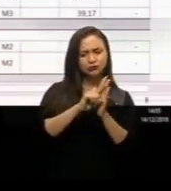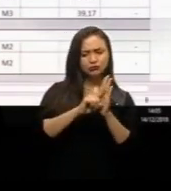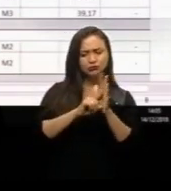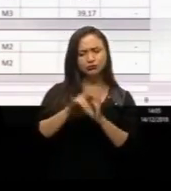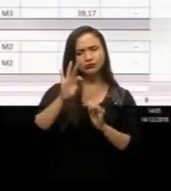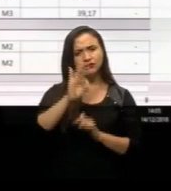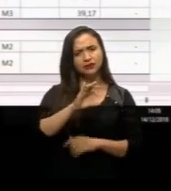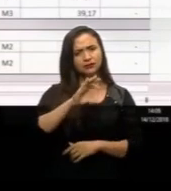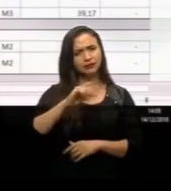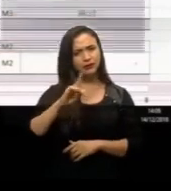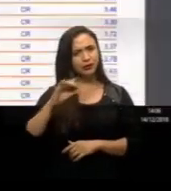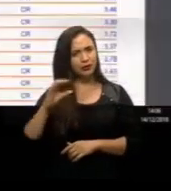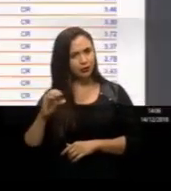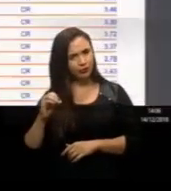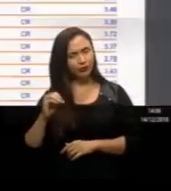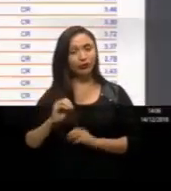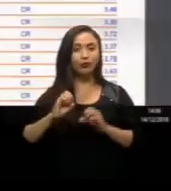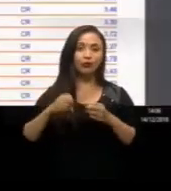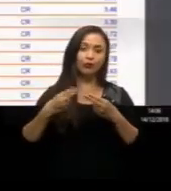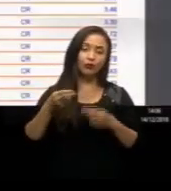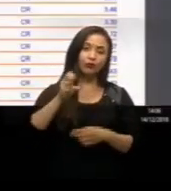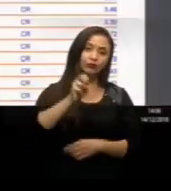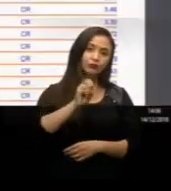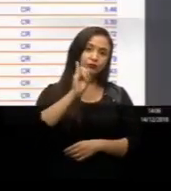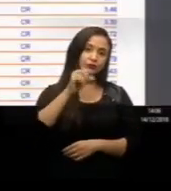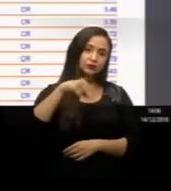TCPO ou na Sinap mesmo, quanto